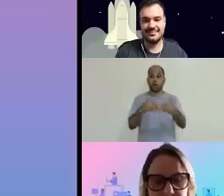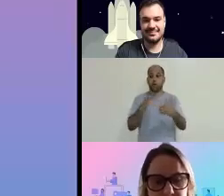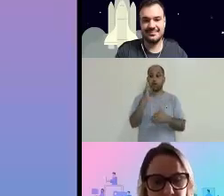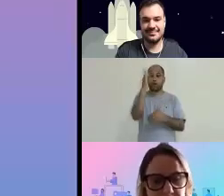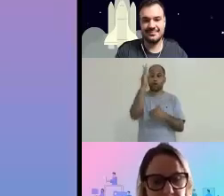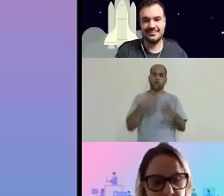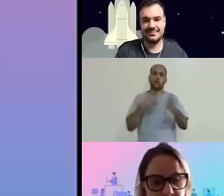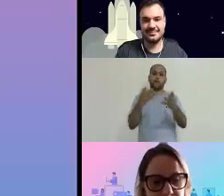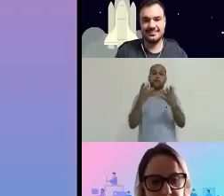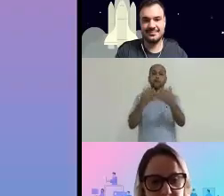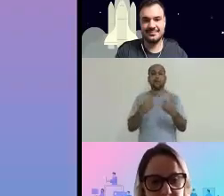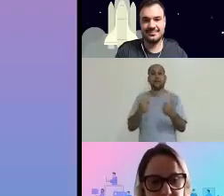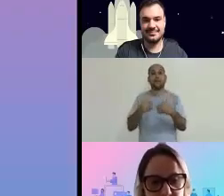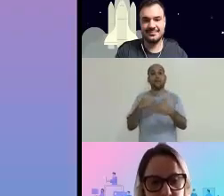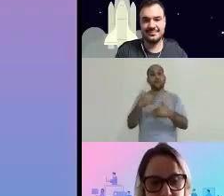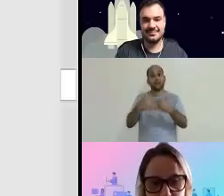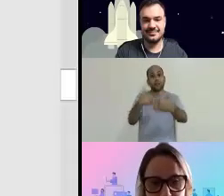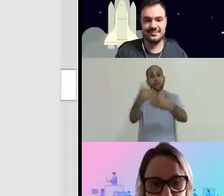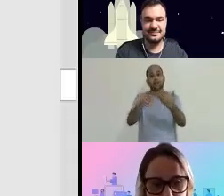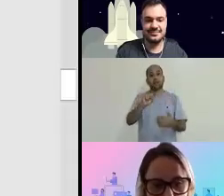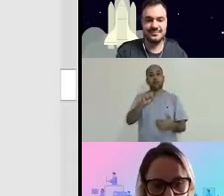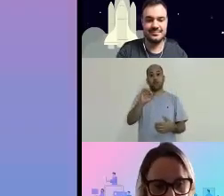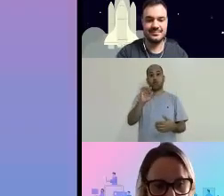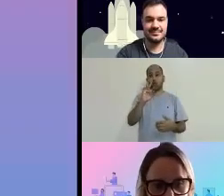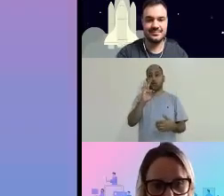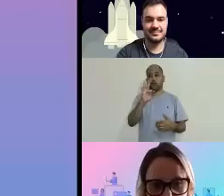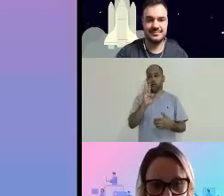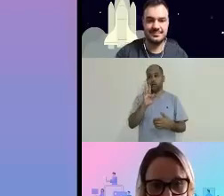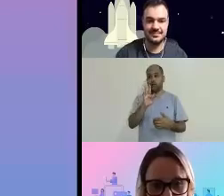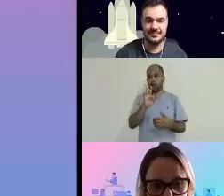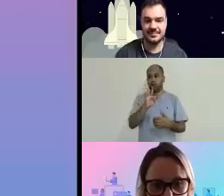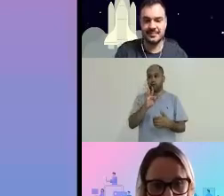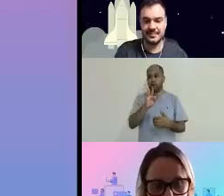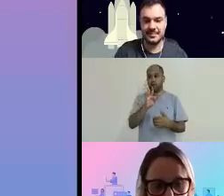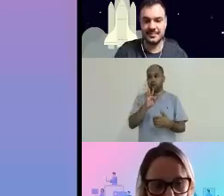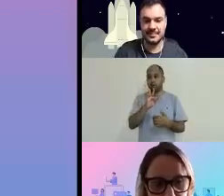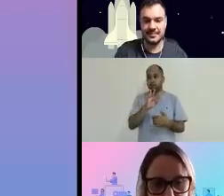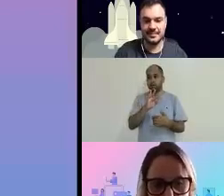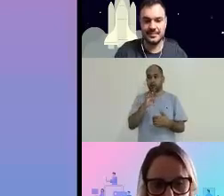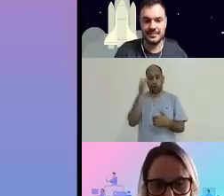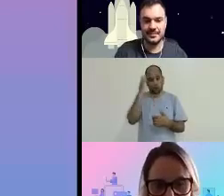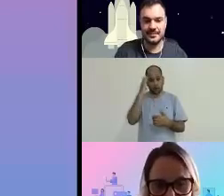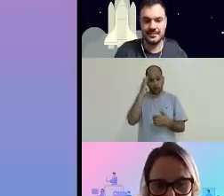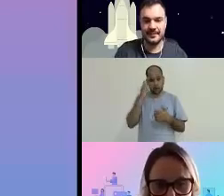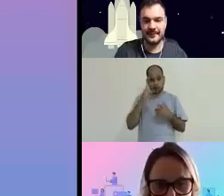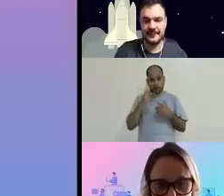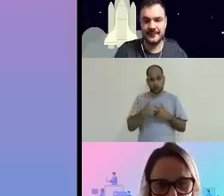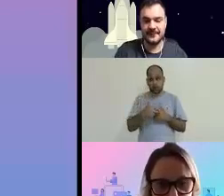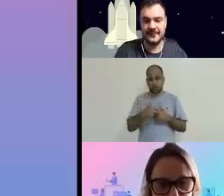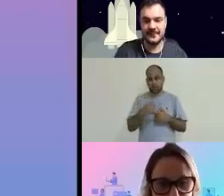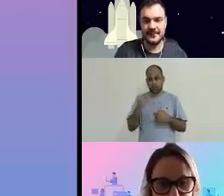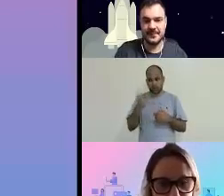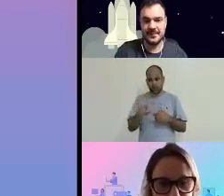as soft skills ou... Calma aí que eu acho que deu eco. Vamos de novo.